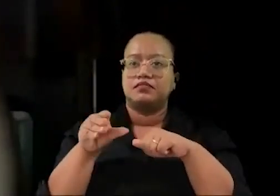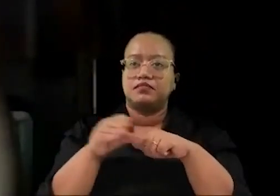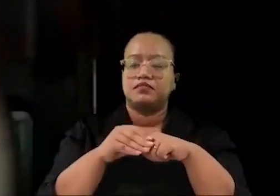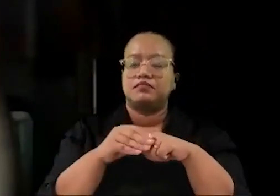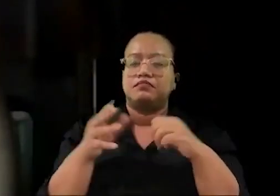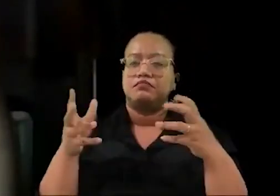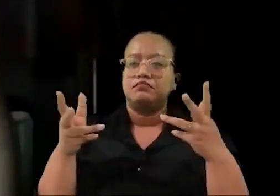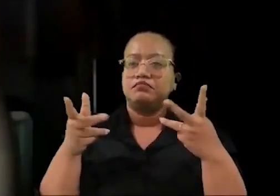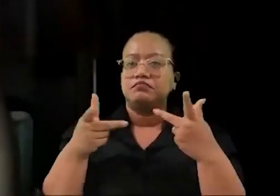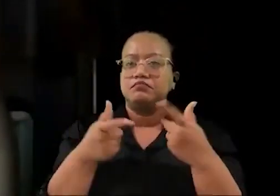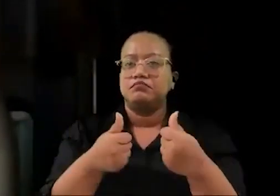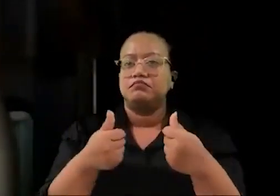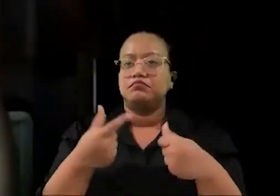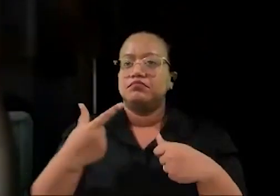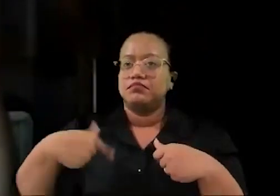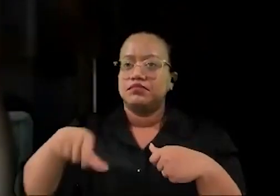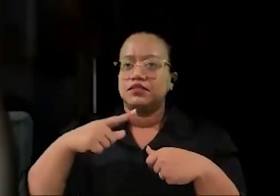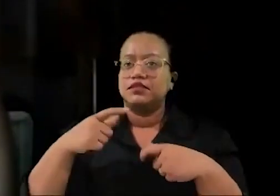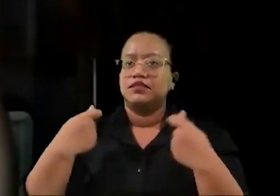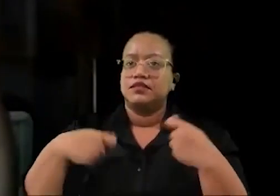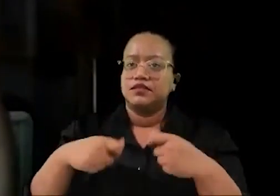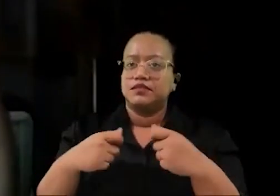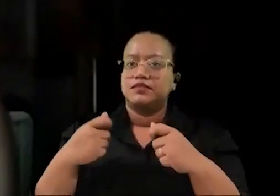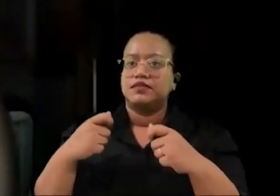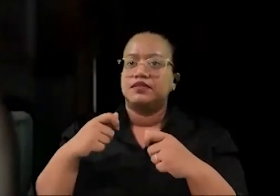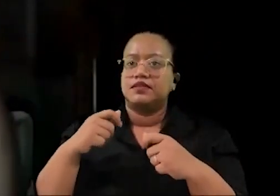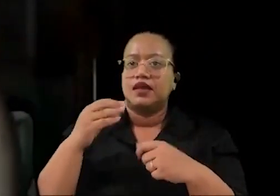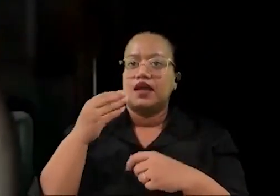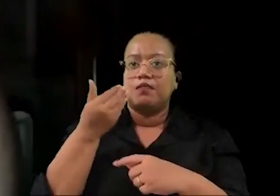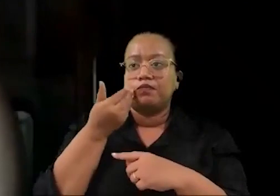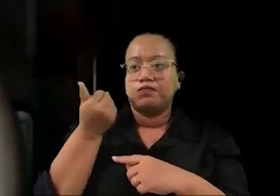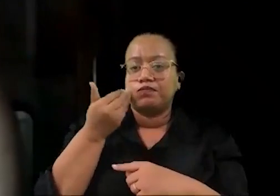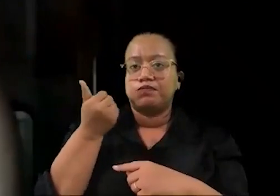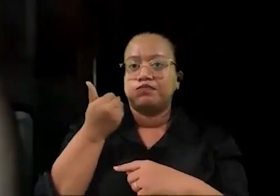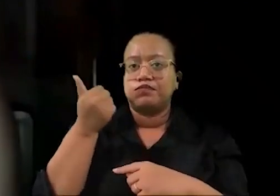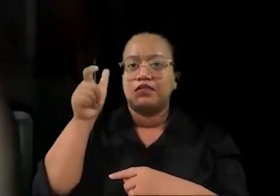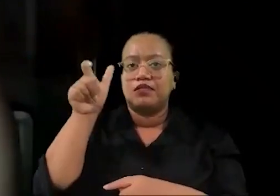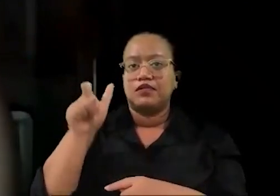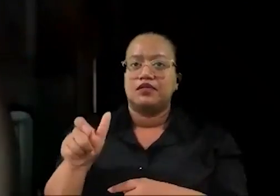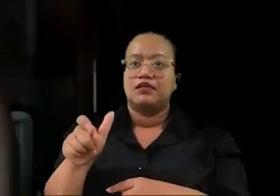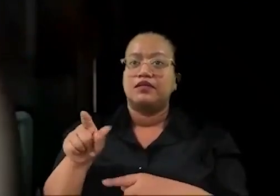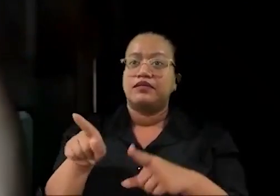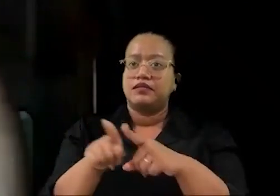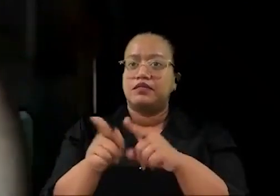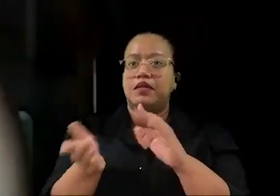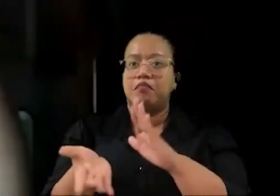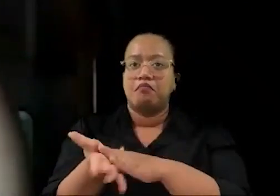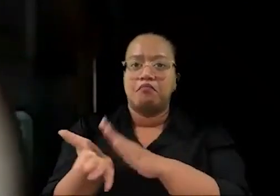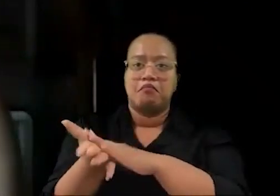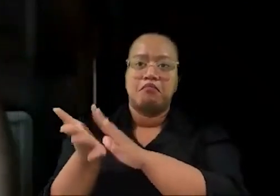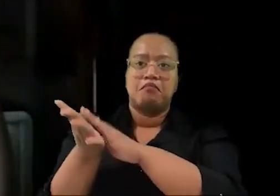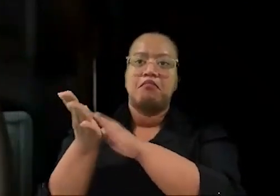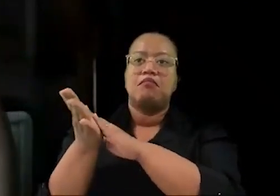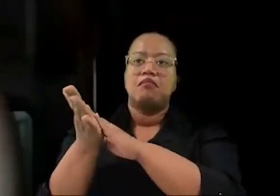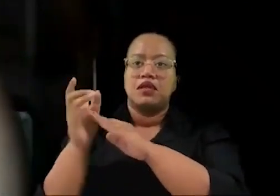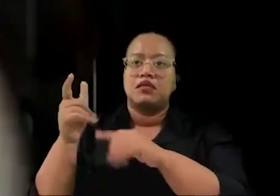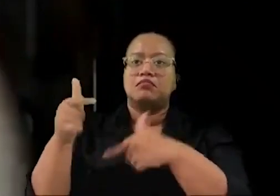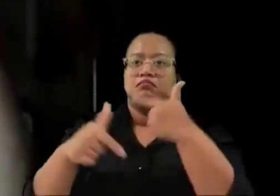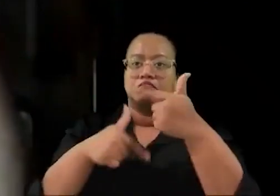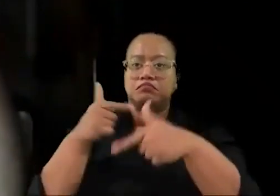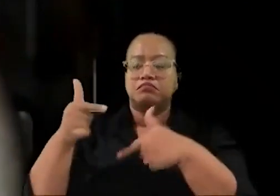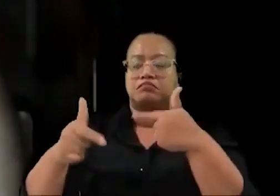aproveitar disso, né? E louvar pelo trabalho que ele desenvolve. Agora vamos falar com o Carlos, que o Carlos